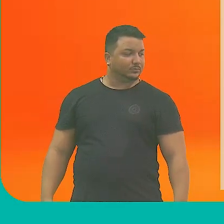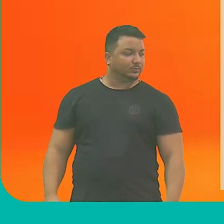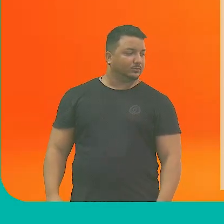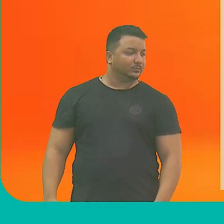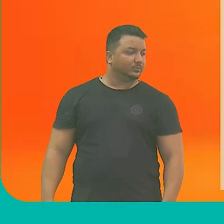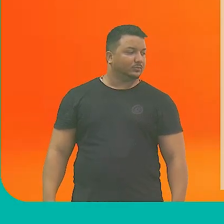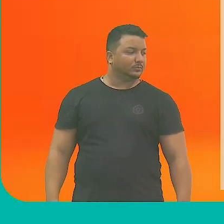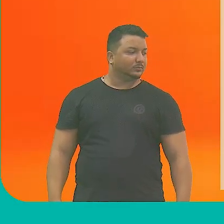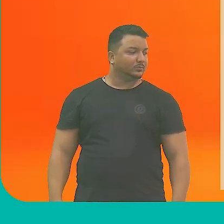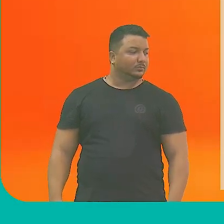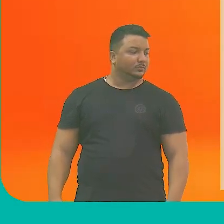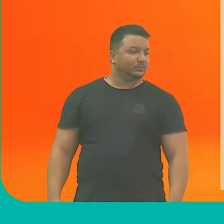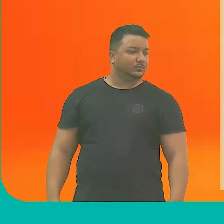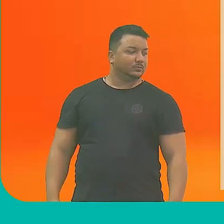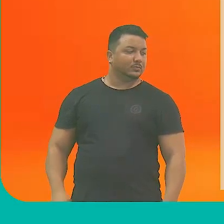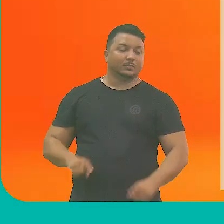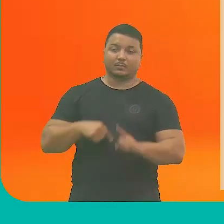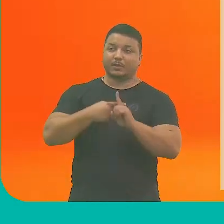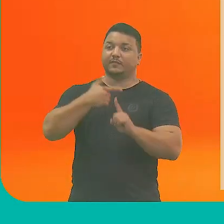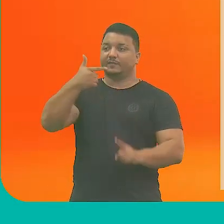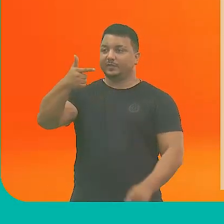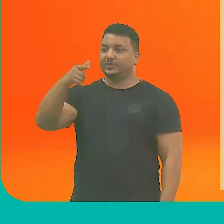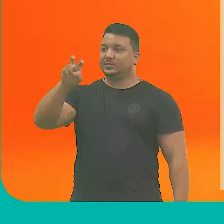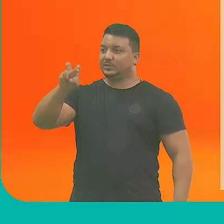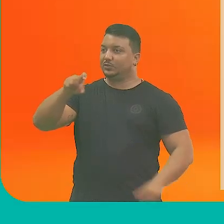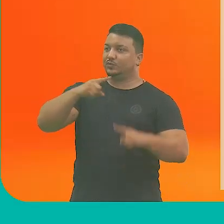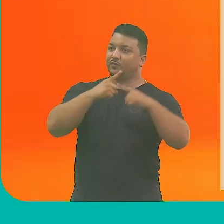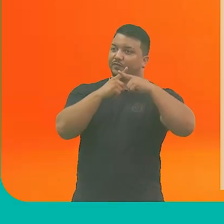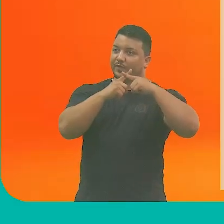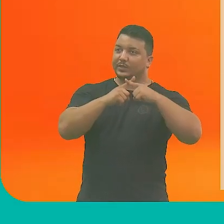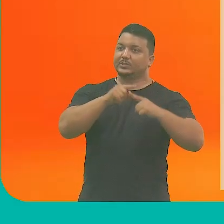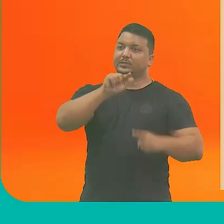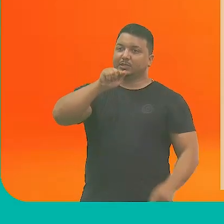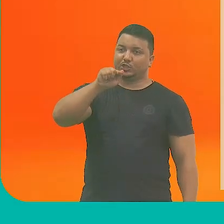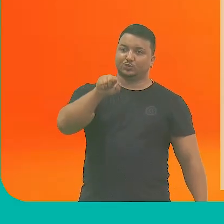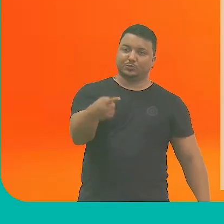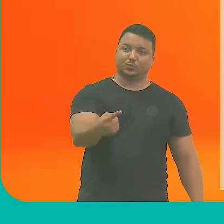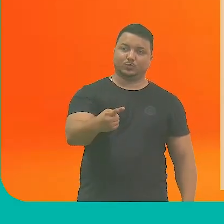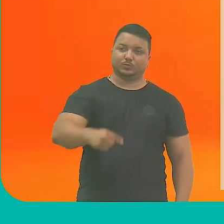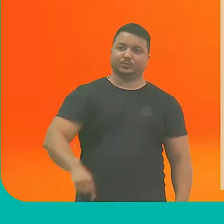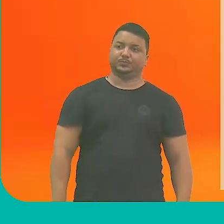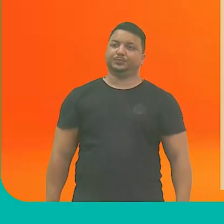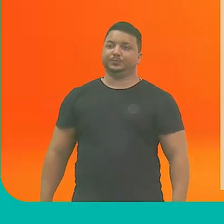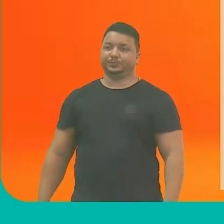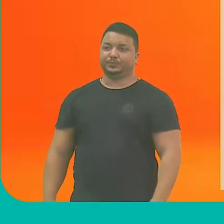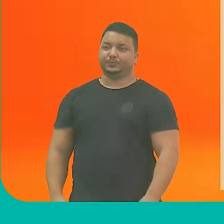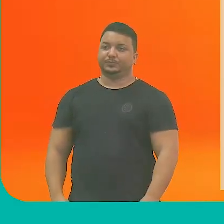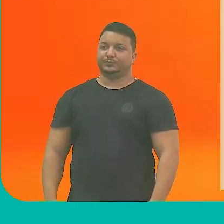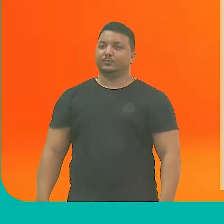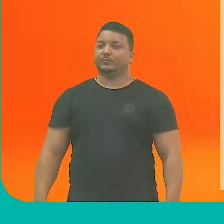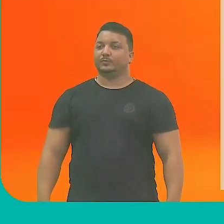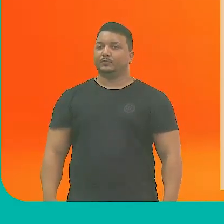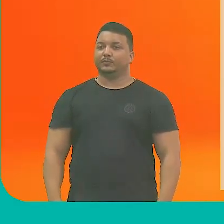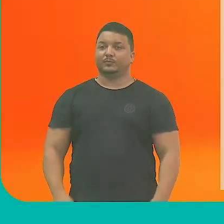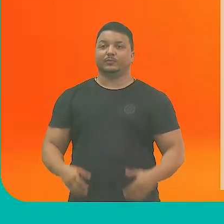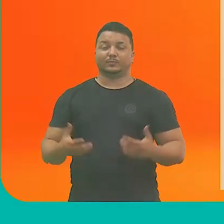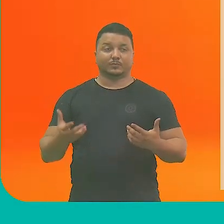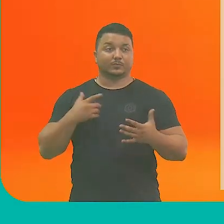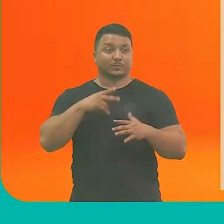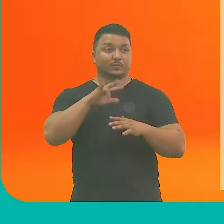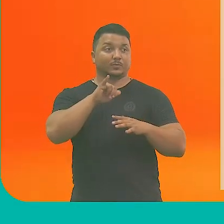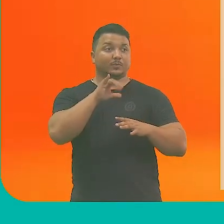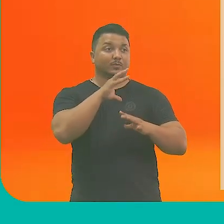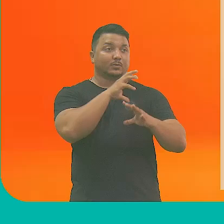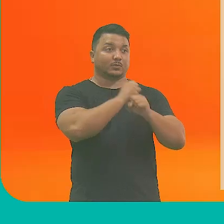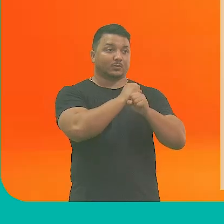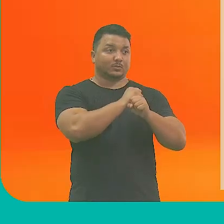25? Mais 25 vezes 7.000. Vou fazer